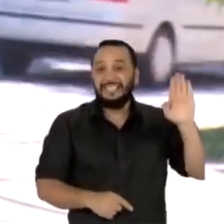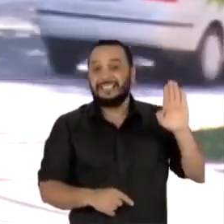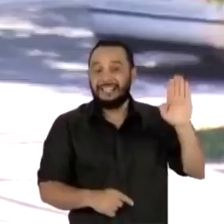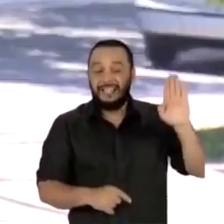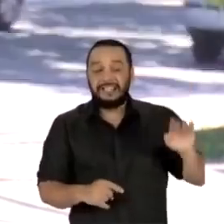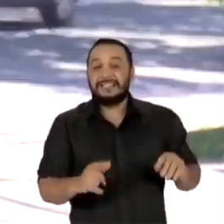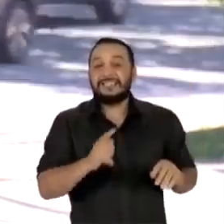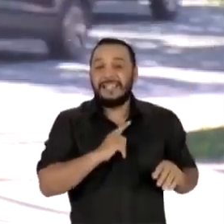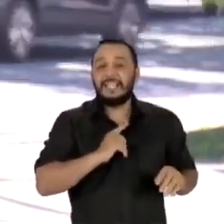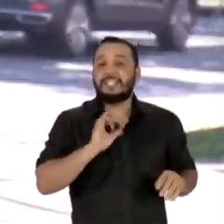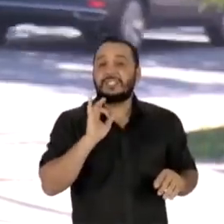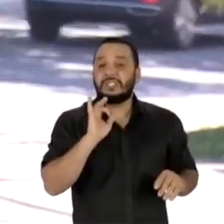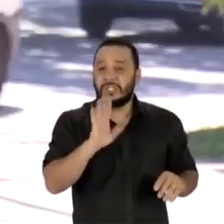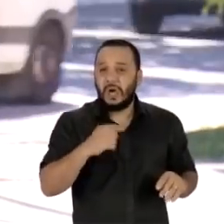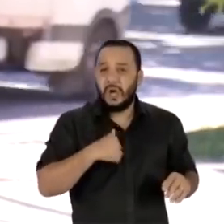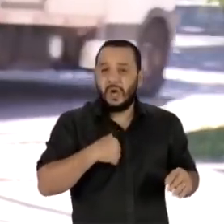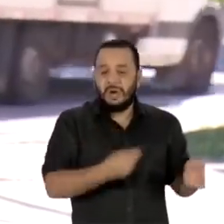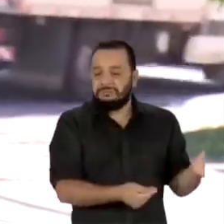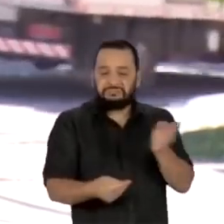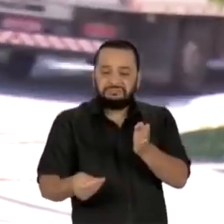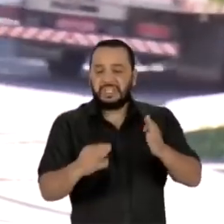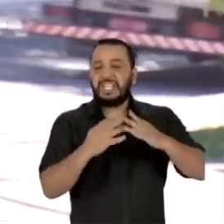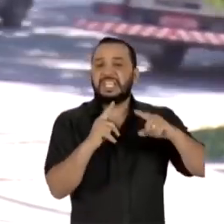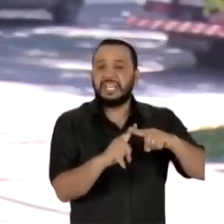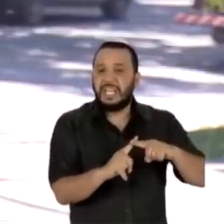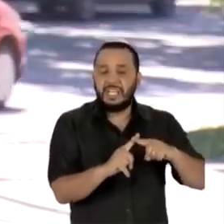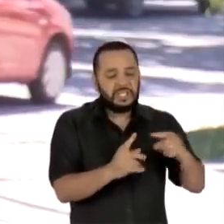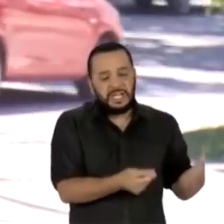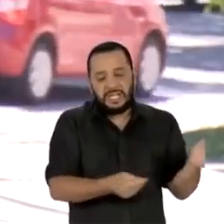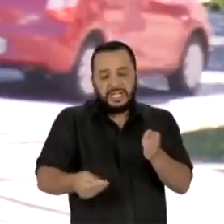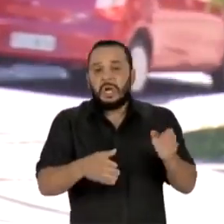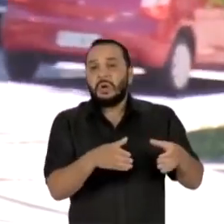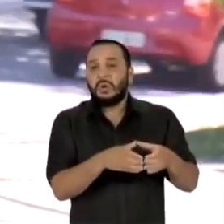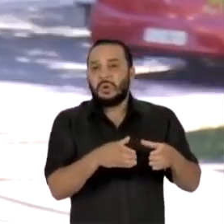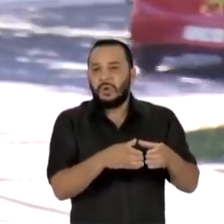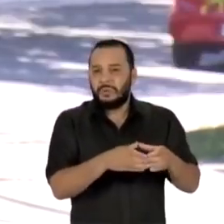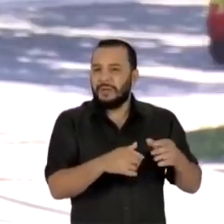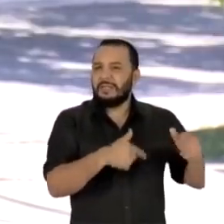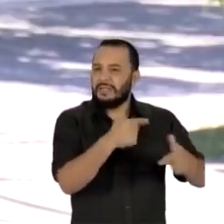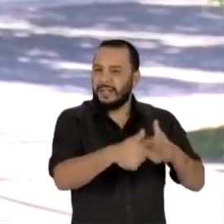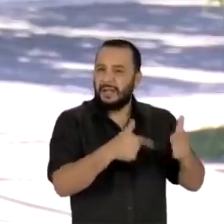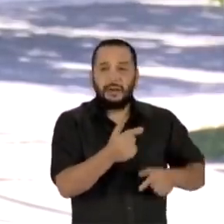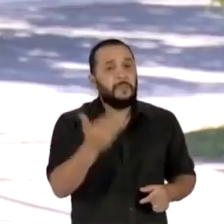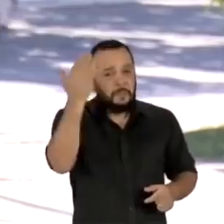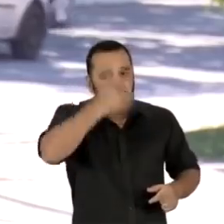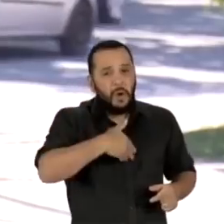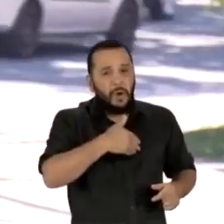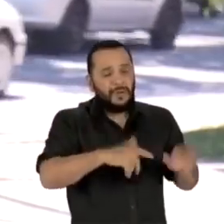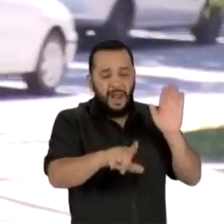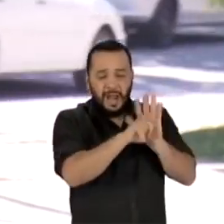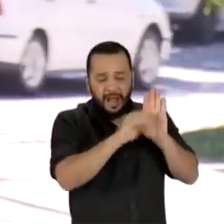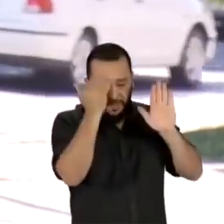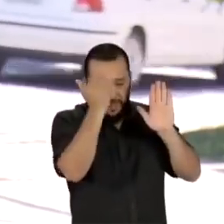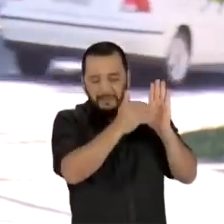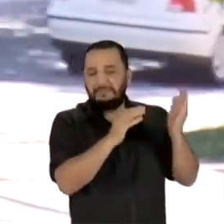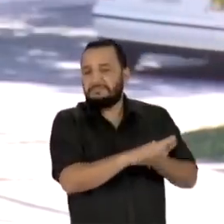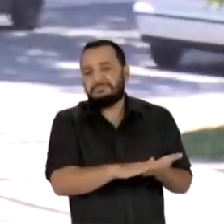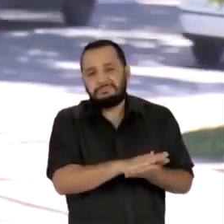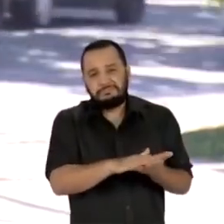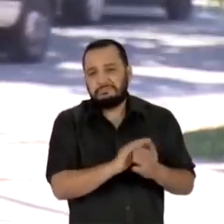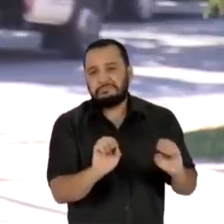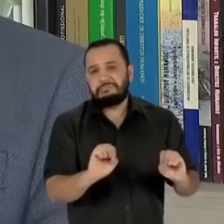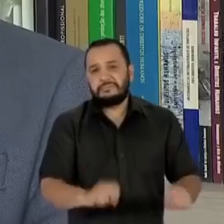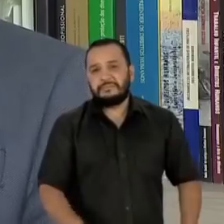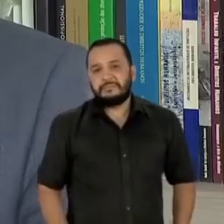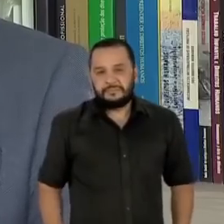apresentaram apenas declarações de igrejas ou de grupos que não tinham um trabalho comprovado legalmente junto a jovens